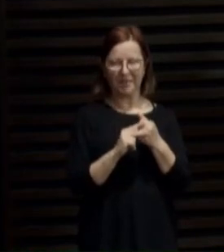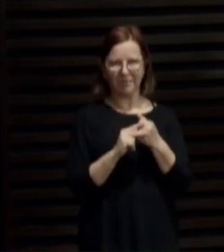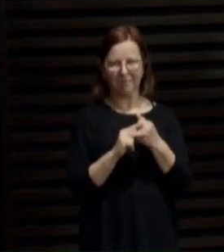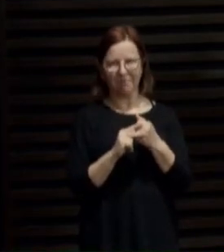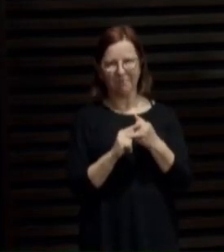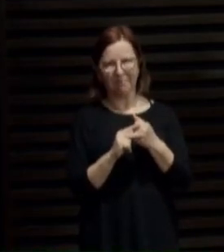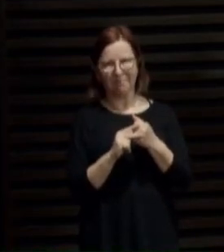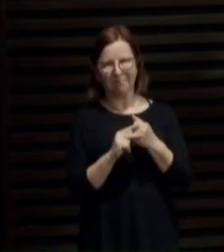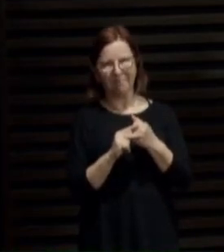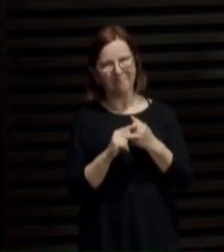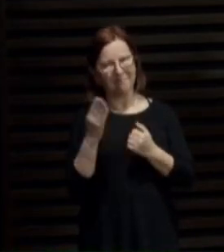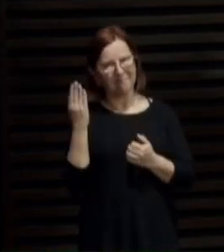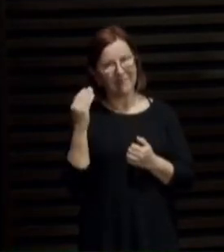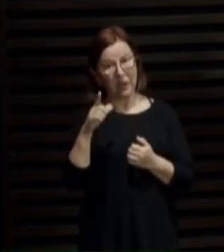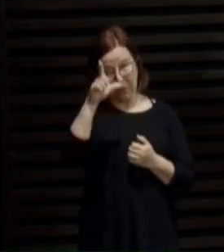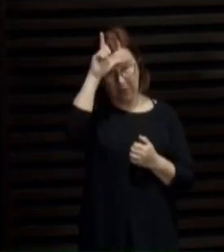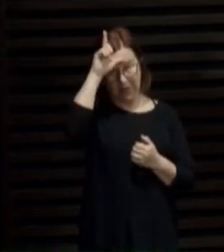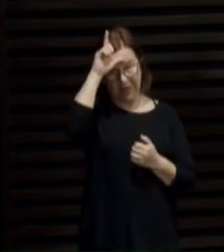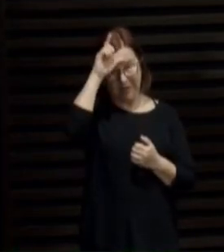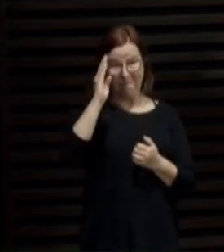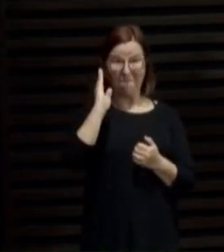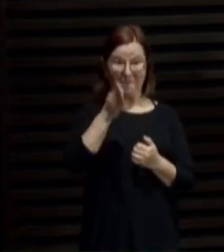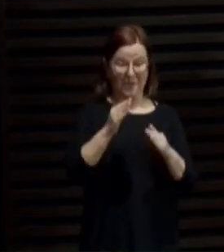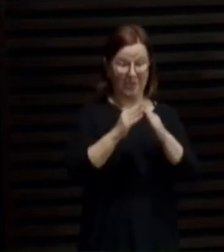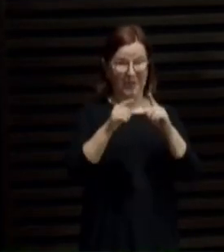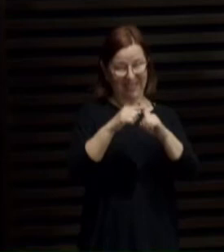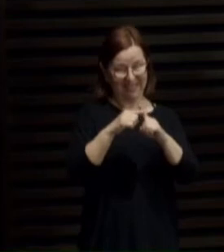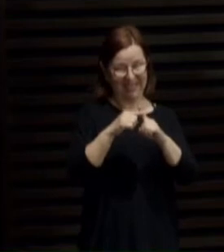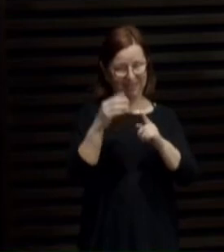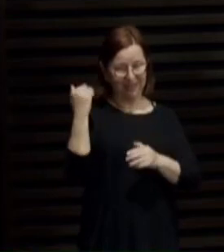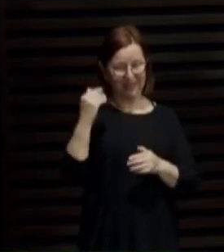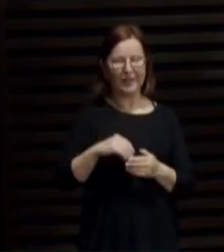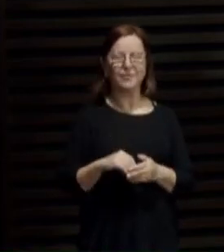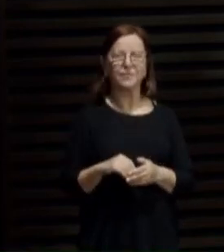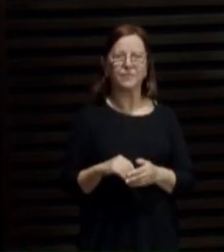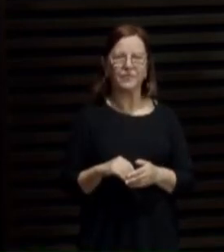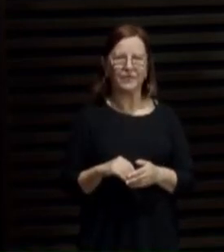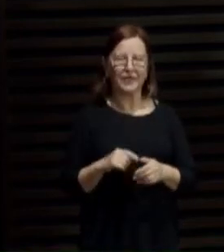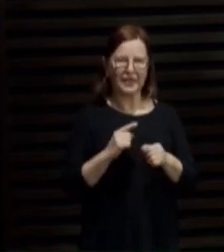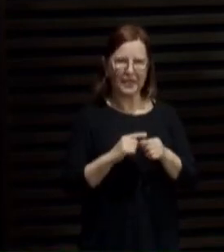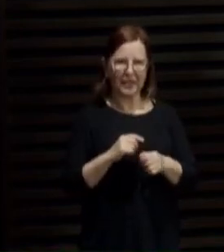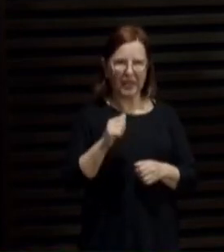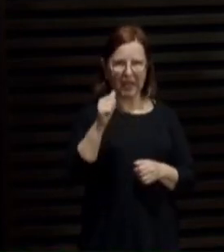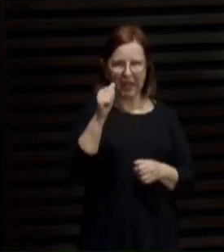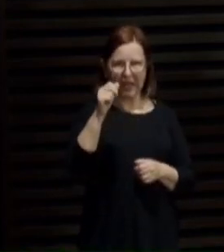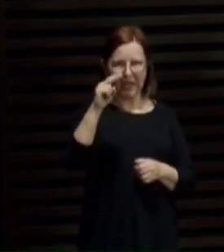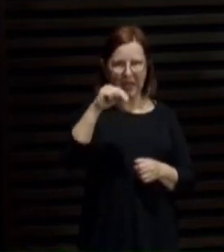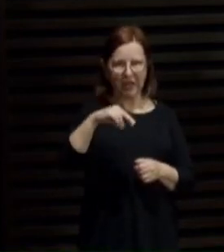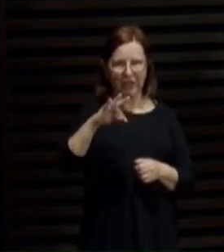líder principal da igreja no princípio. Lá em Antioquia, ele se tornou digno de